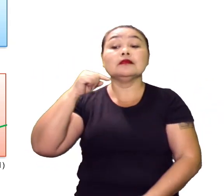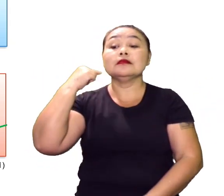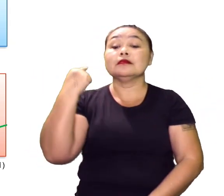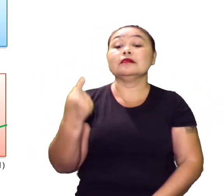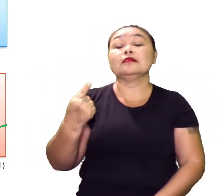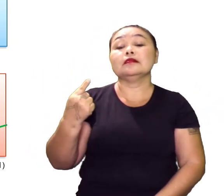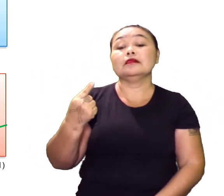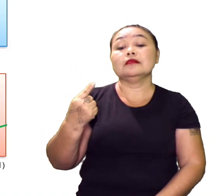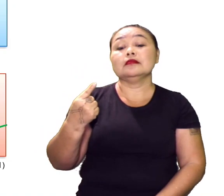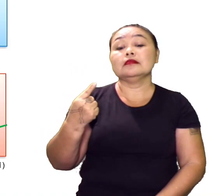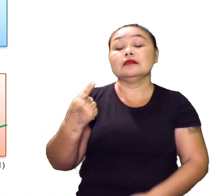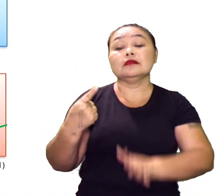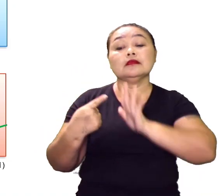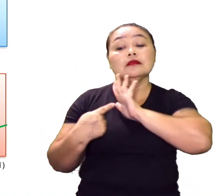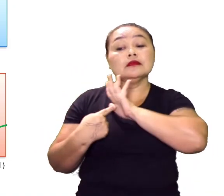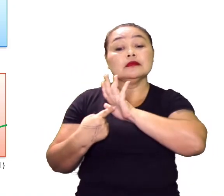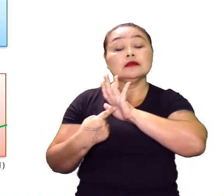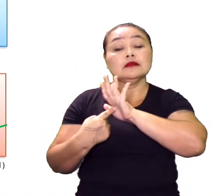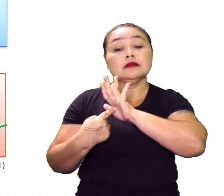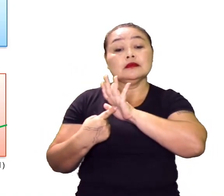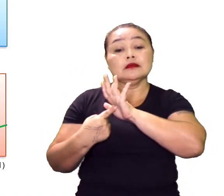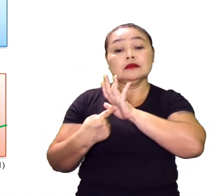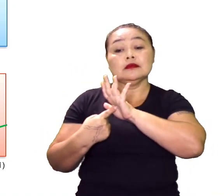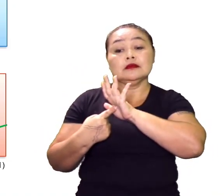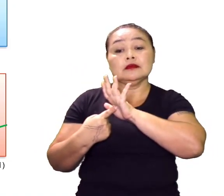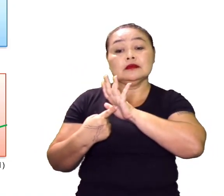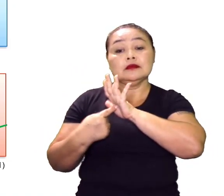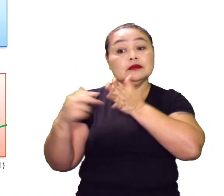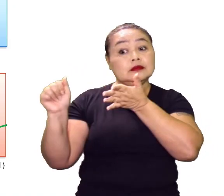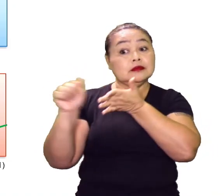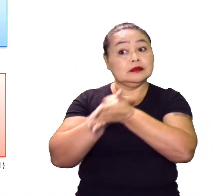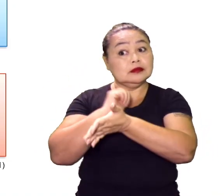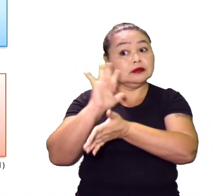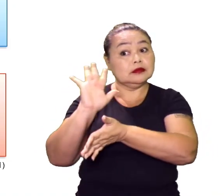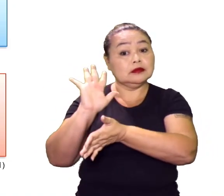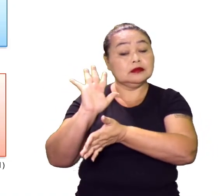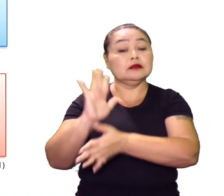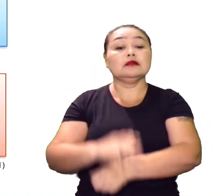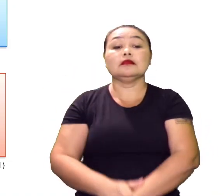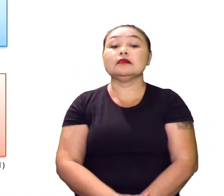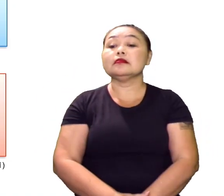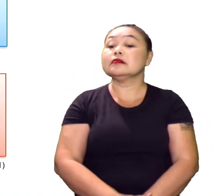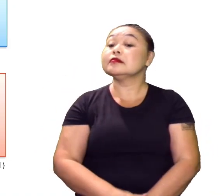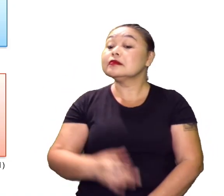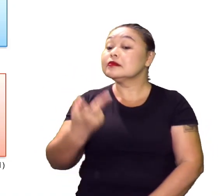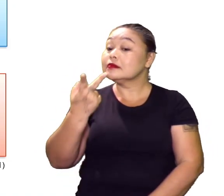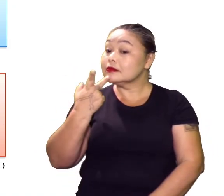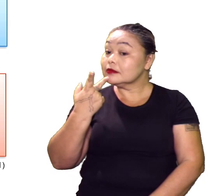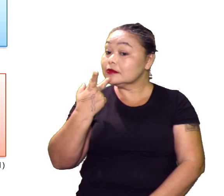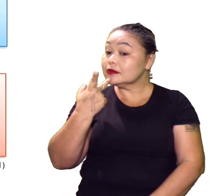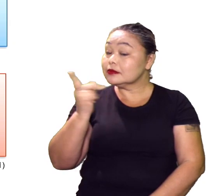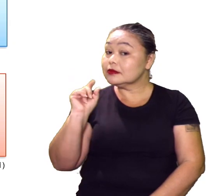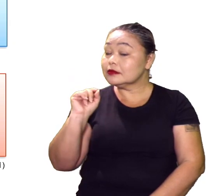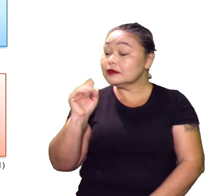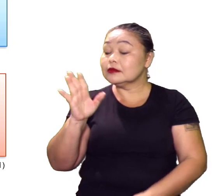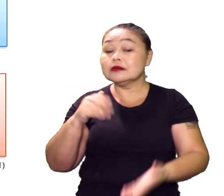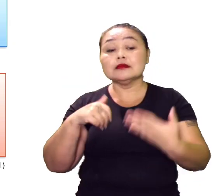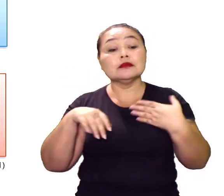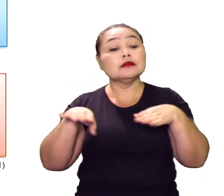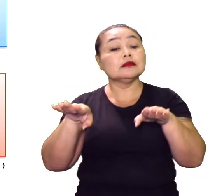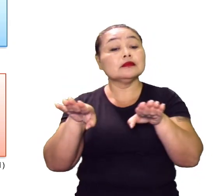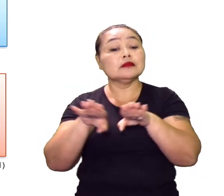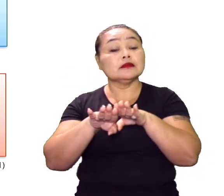vou mostrar para eles que a gente colocou aqui... Opa, apagar, né, que eu falei. Beleza. Nós falamos que nós temos